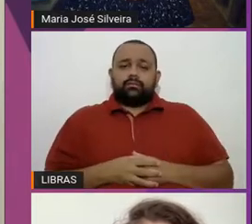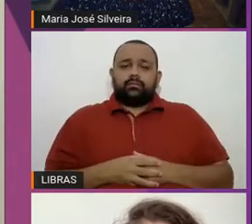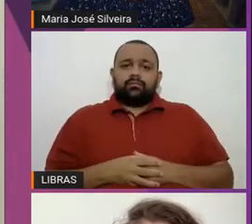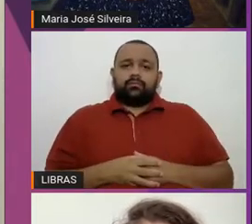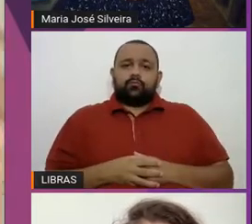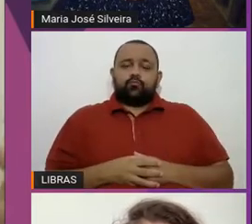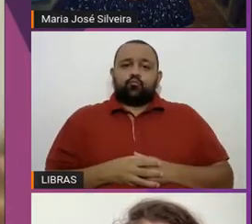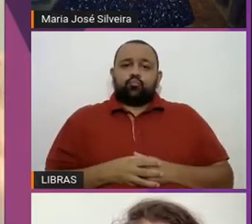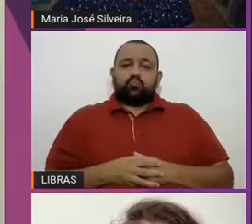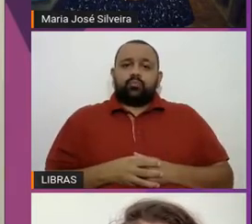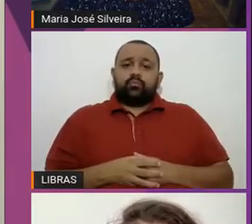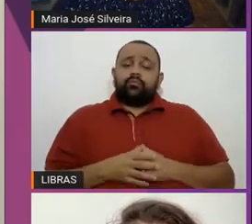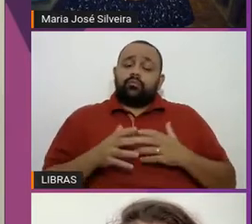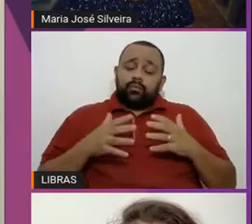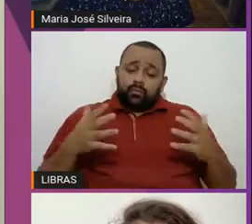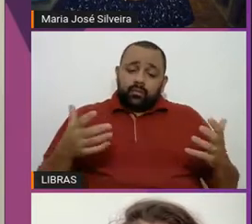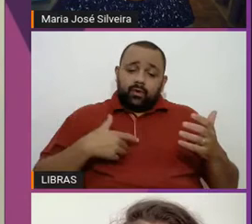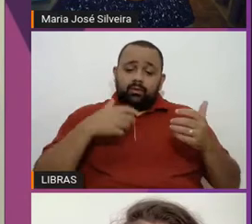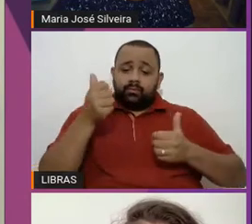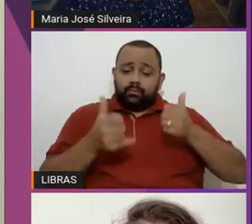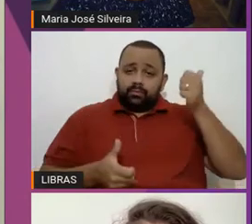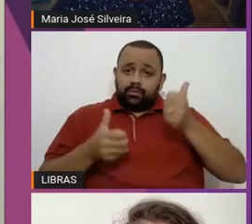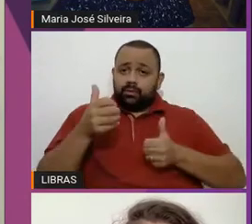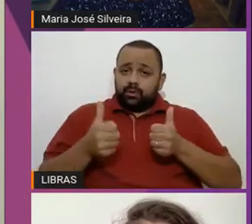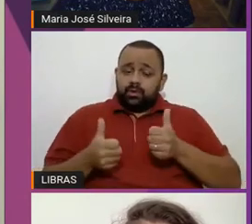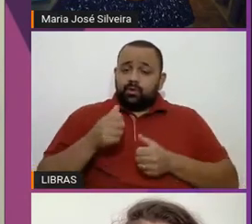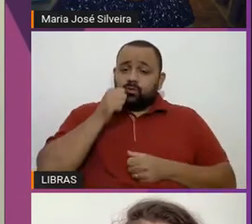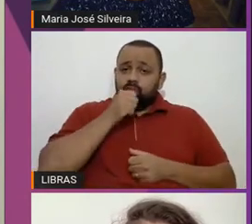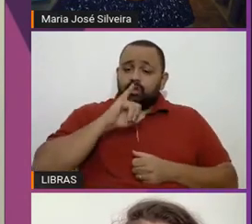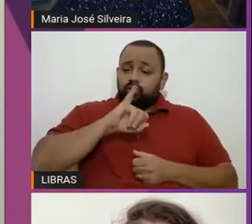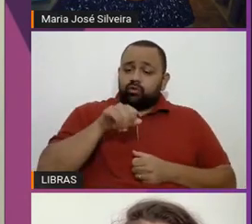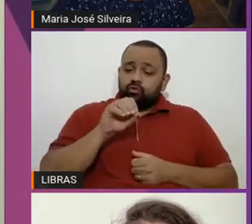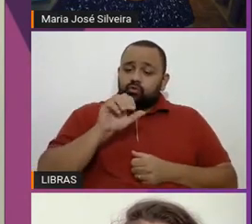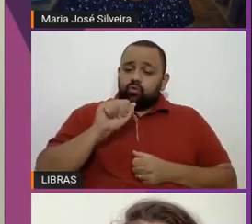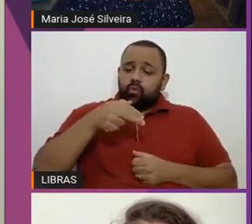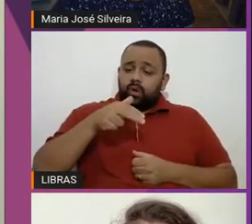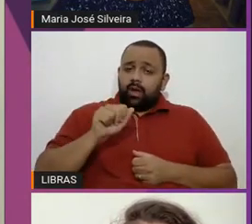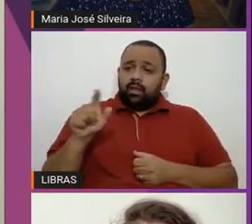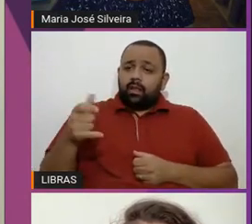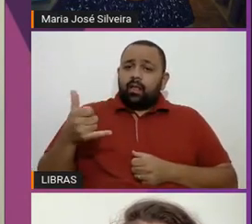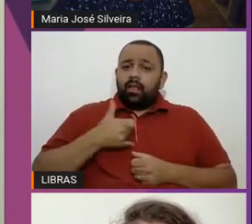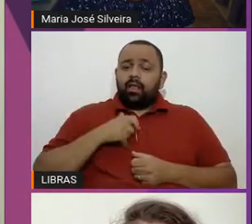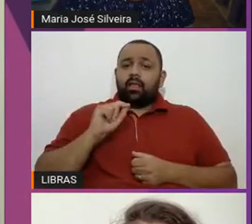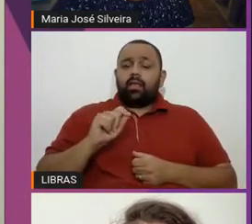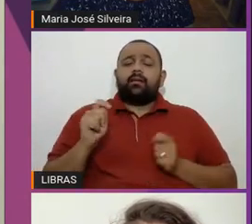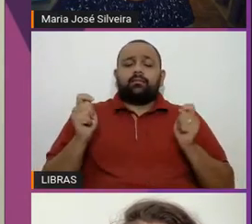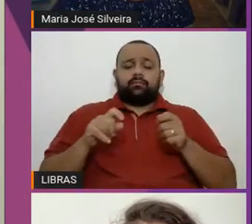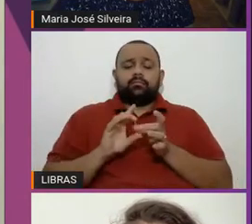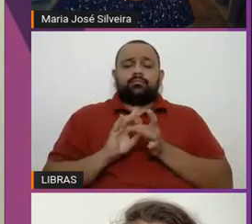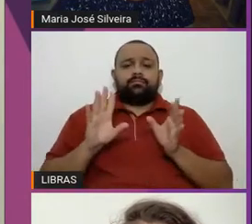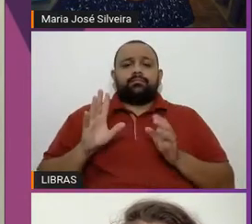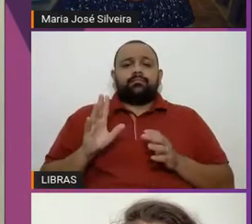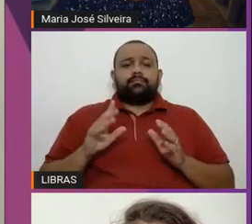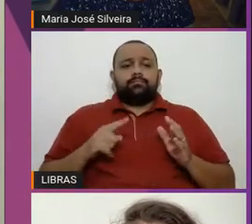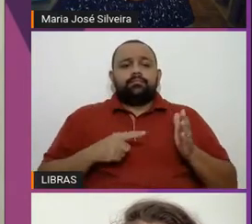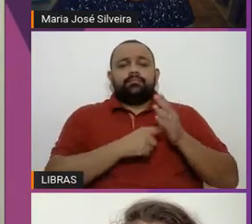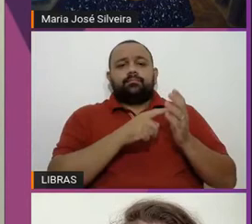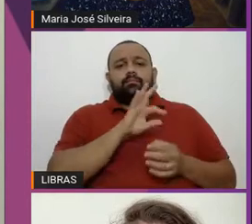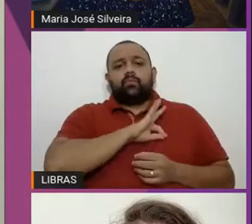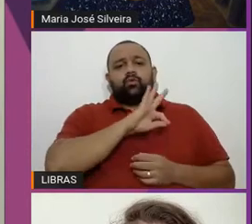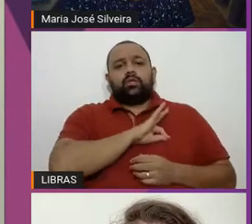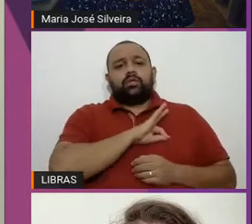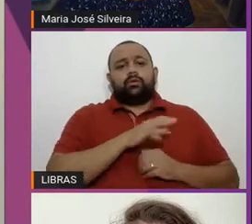e e e na altura eu falei com a Joana que essa minha amiga e ela disse que tava disposta tá lá